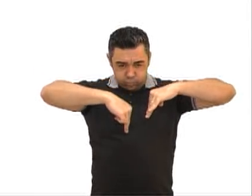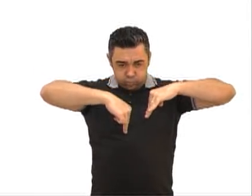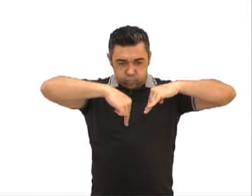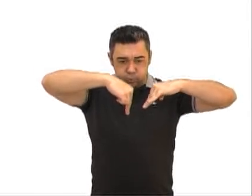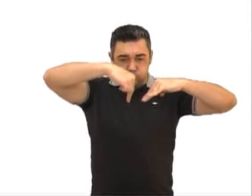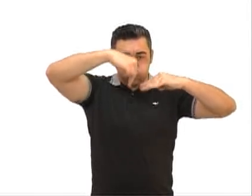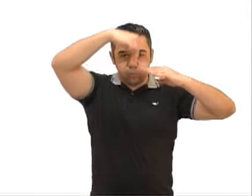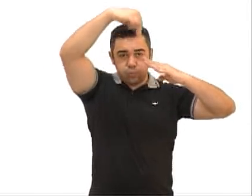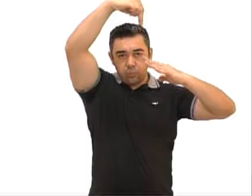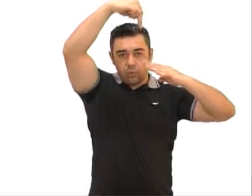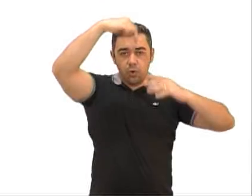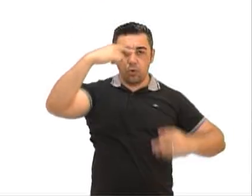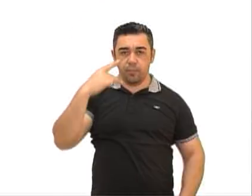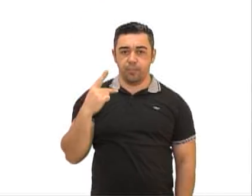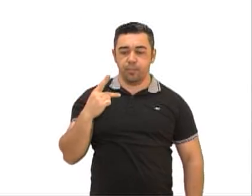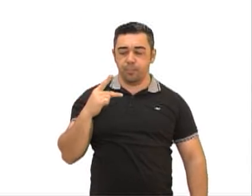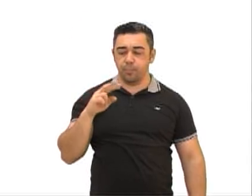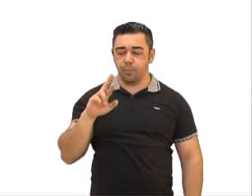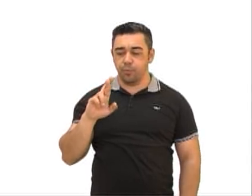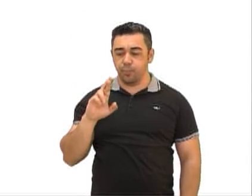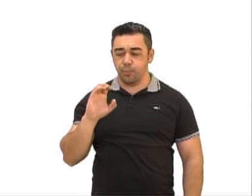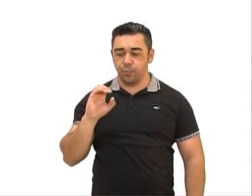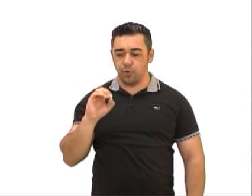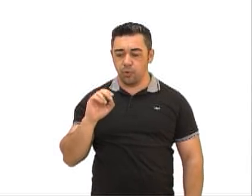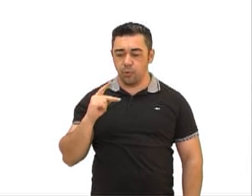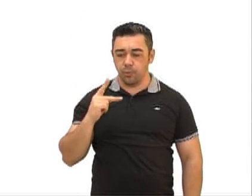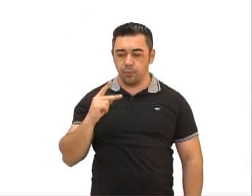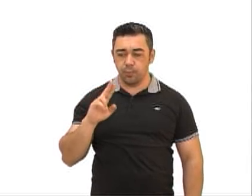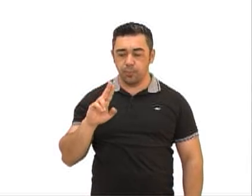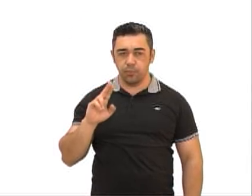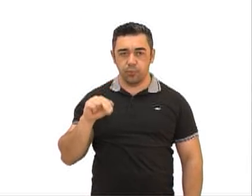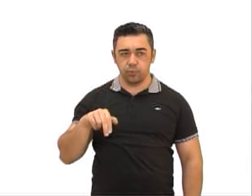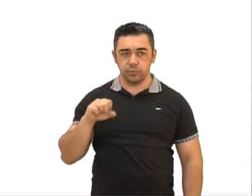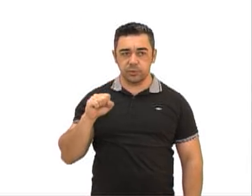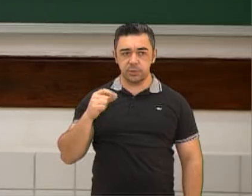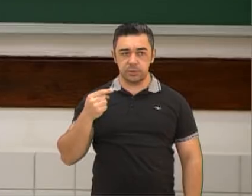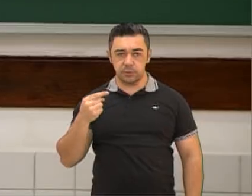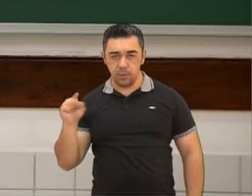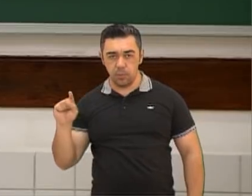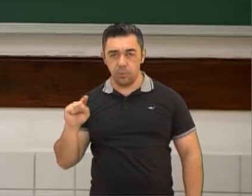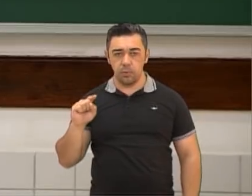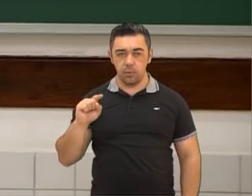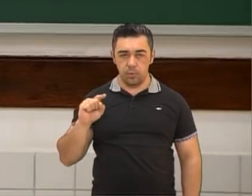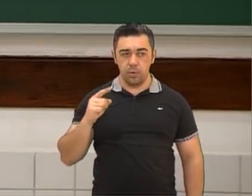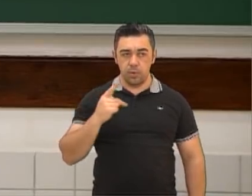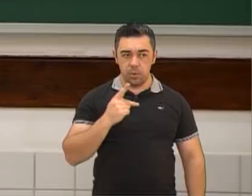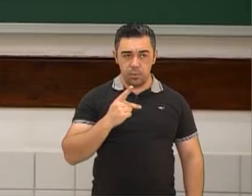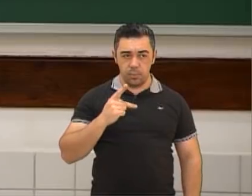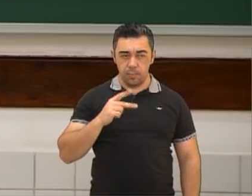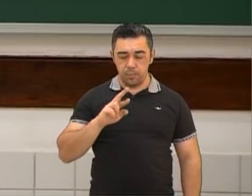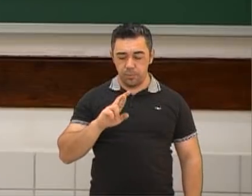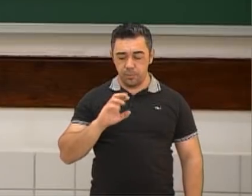propulsão e aparelho de decolagem nas suas acrobacias. Então,